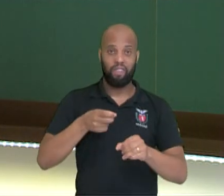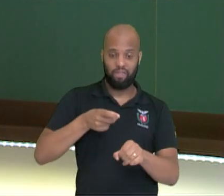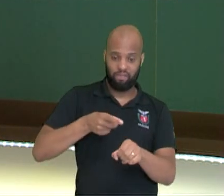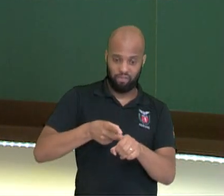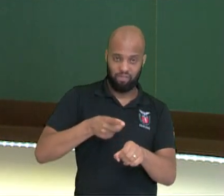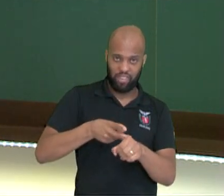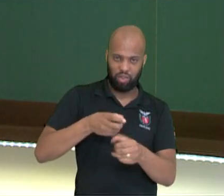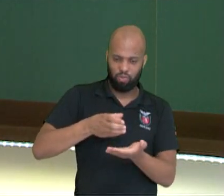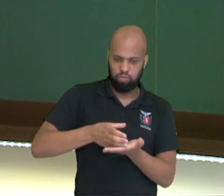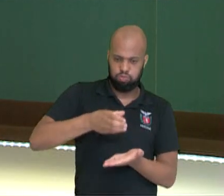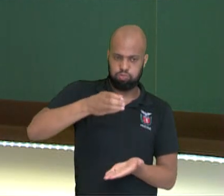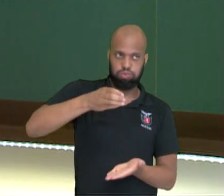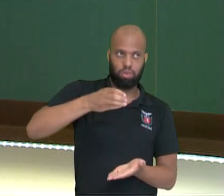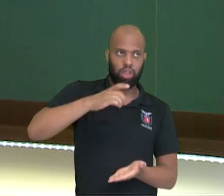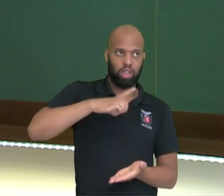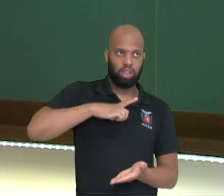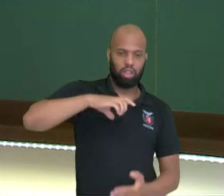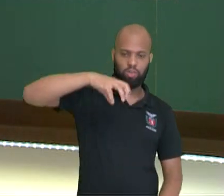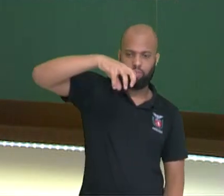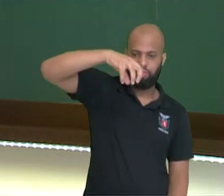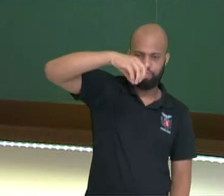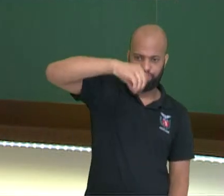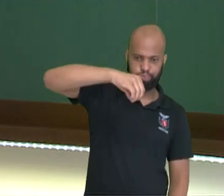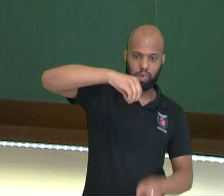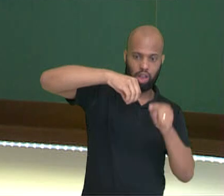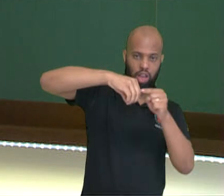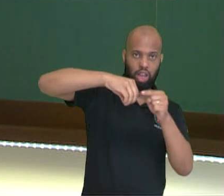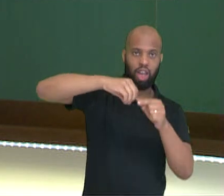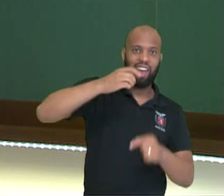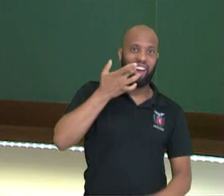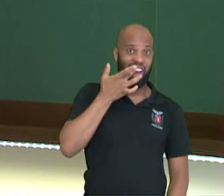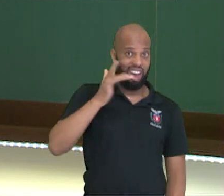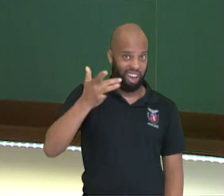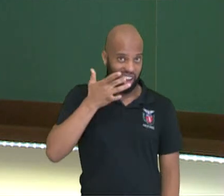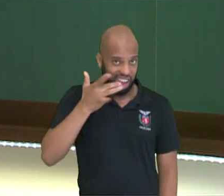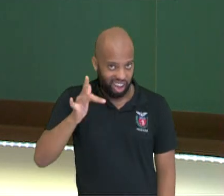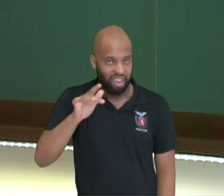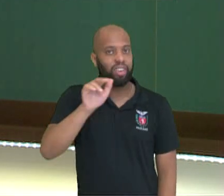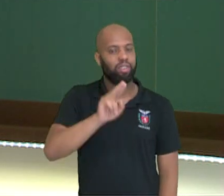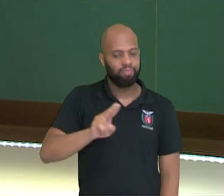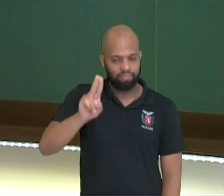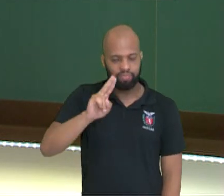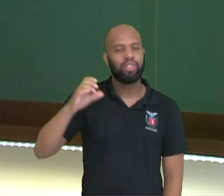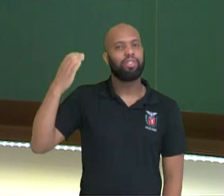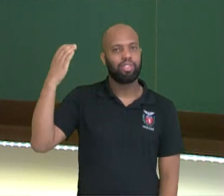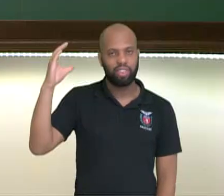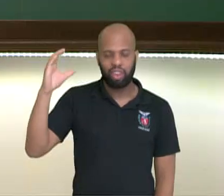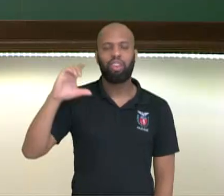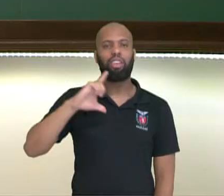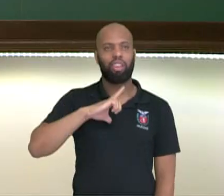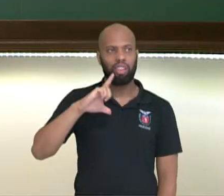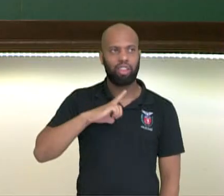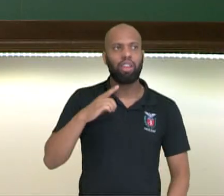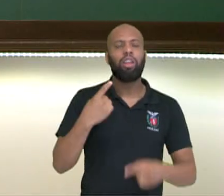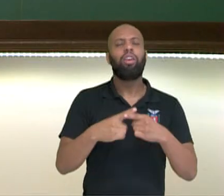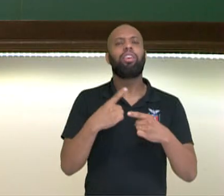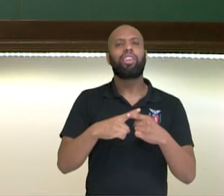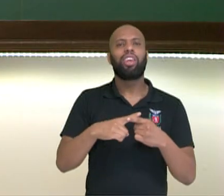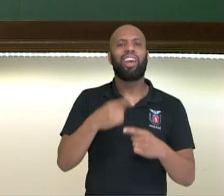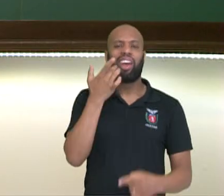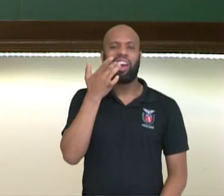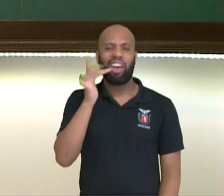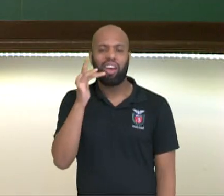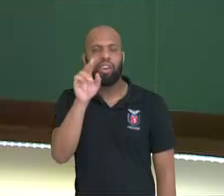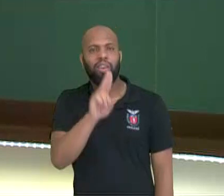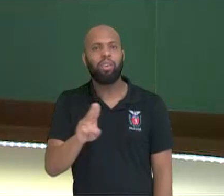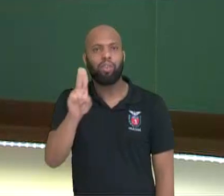uma esfera de ouro. Ouro? É, ouro. Ouro é muito usado na ciência, tá? Por que o ouro é tão usado na ciência?